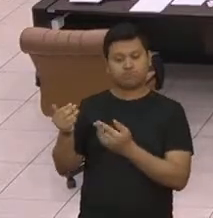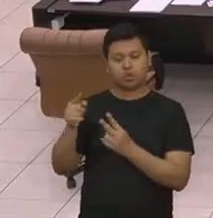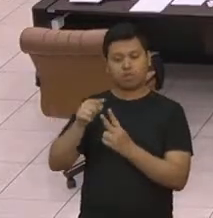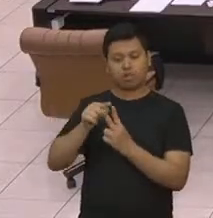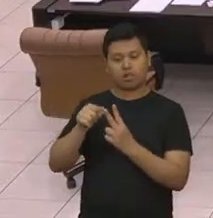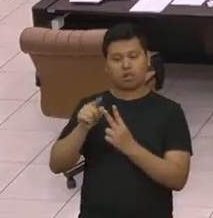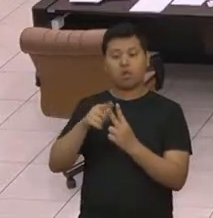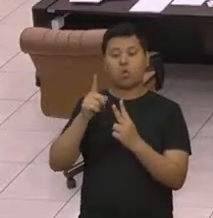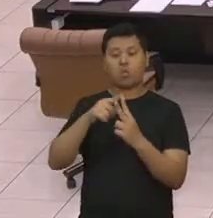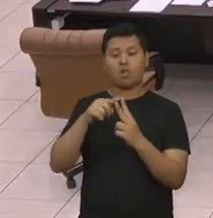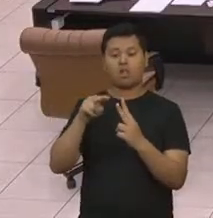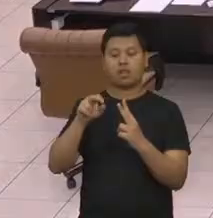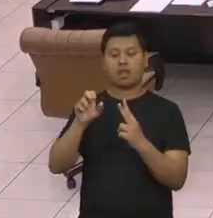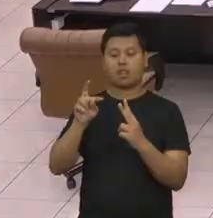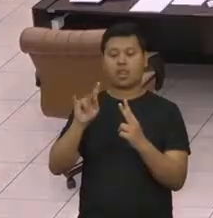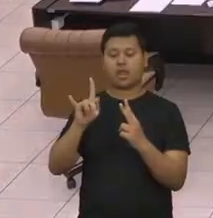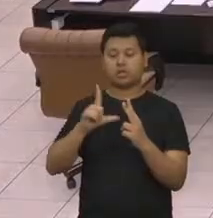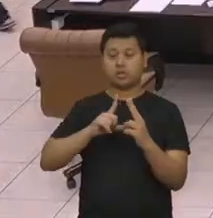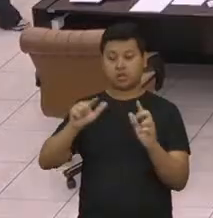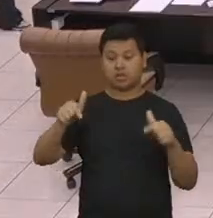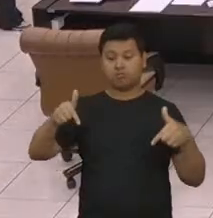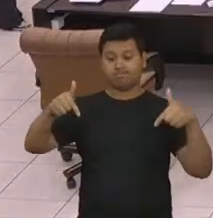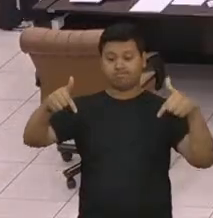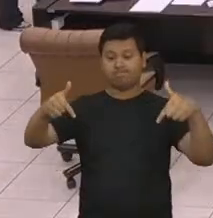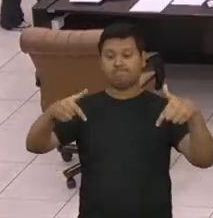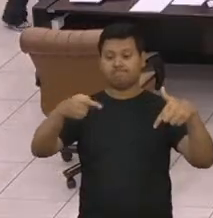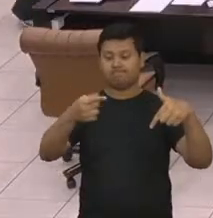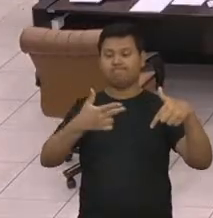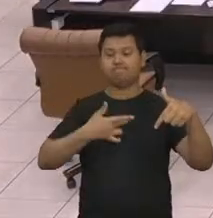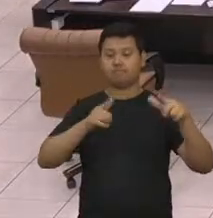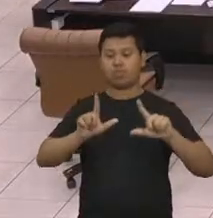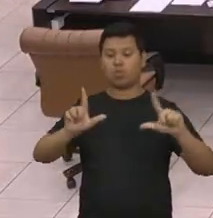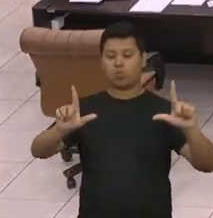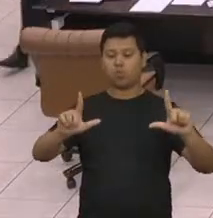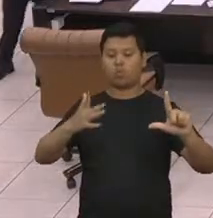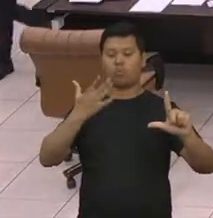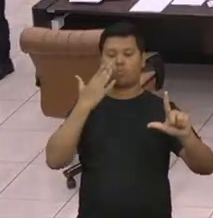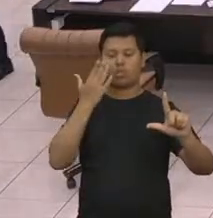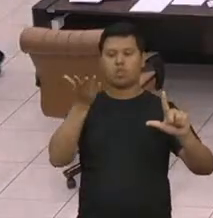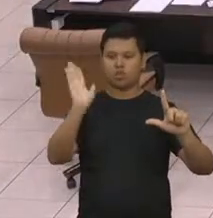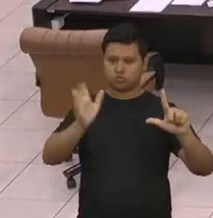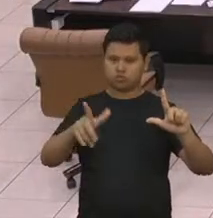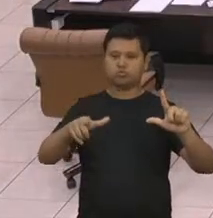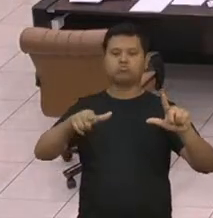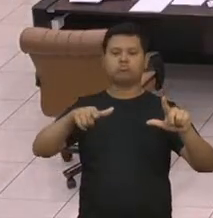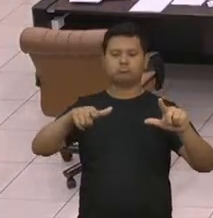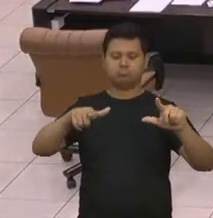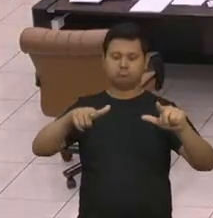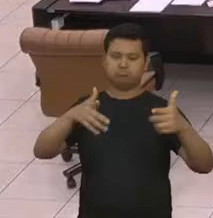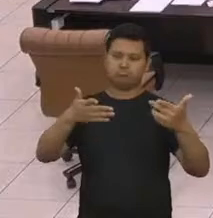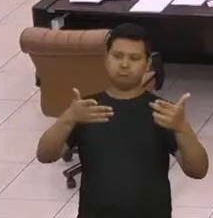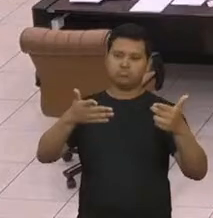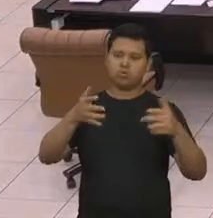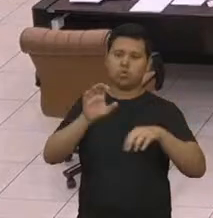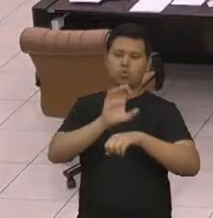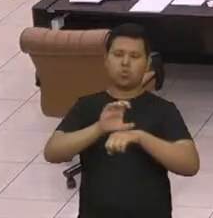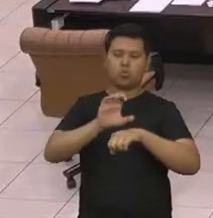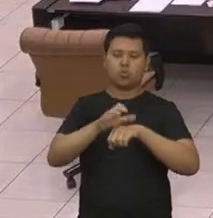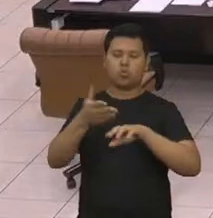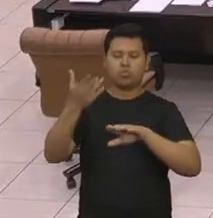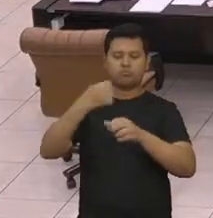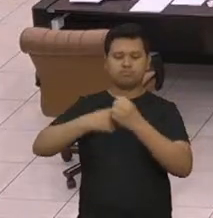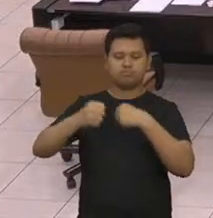Natasha, ela trouxe aqui o certificado dela de quando ela foi agente mirim formada. Foi em